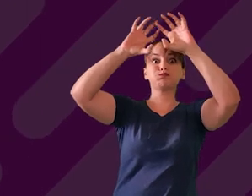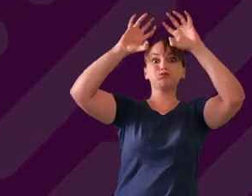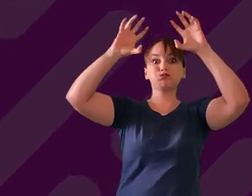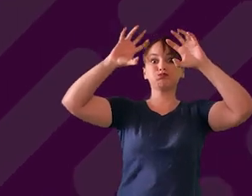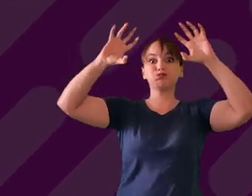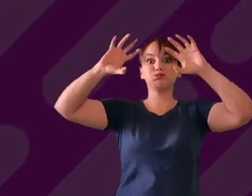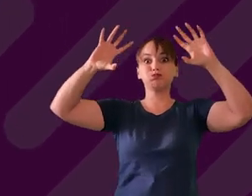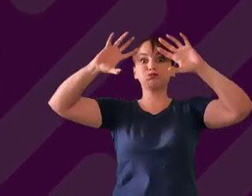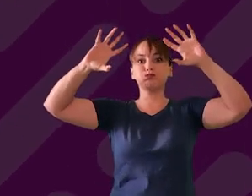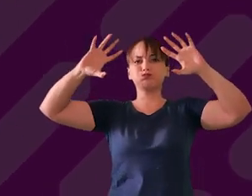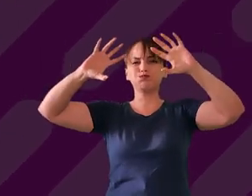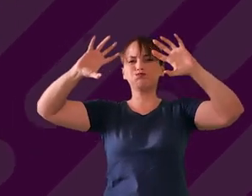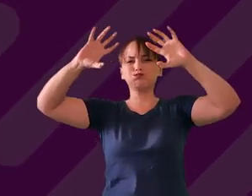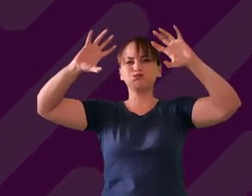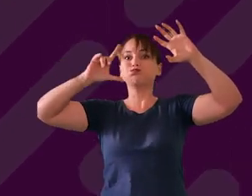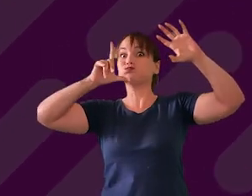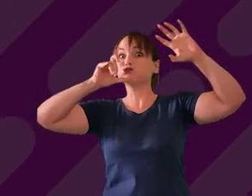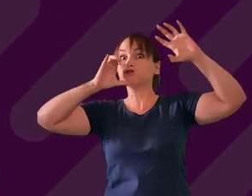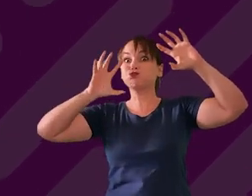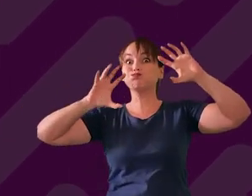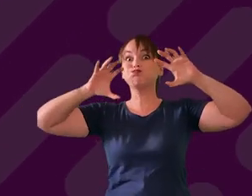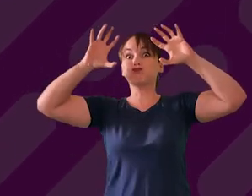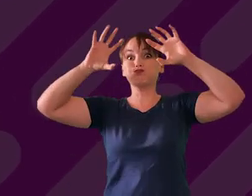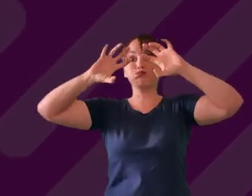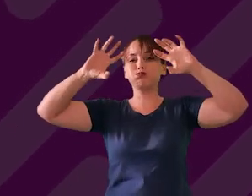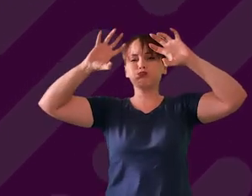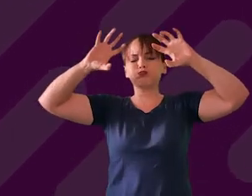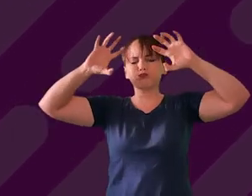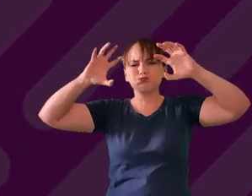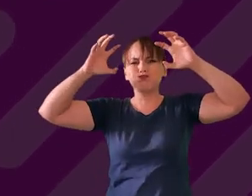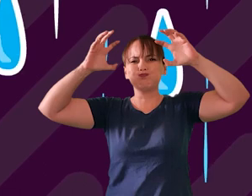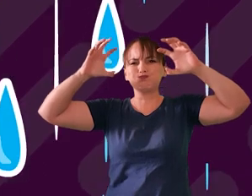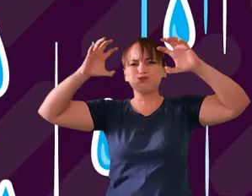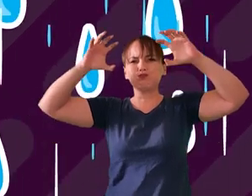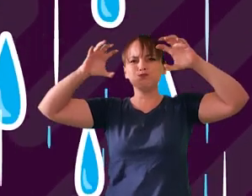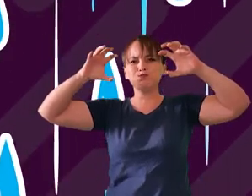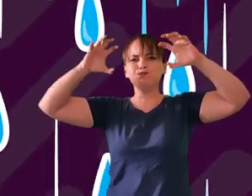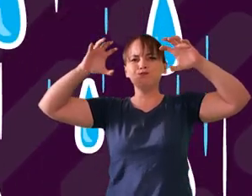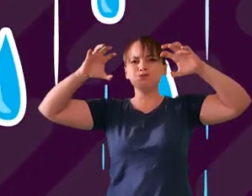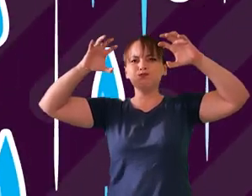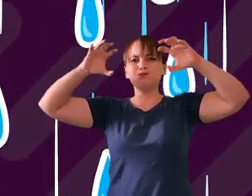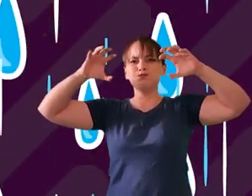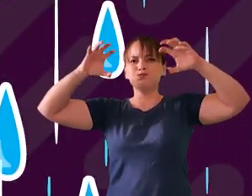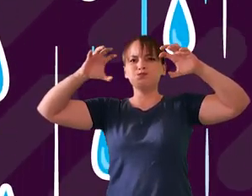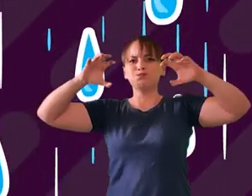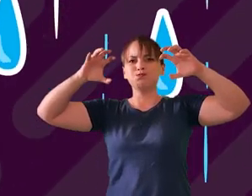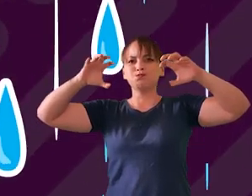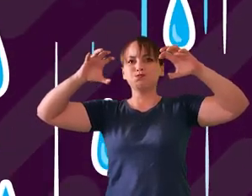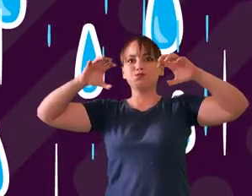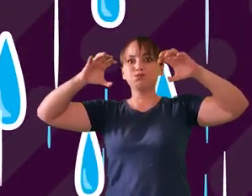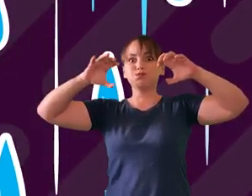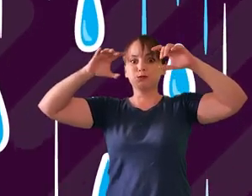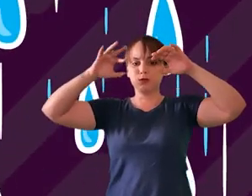vez mais cheias de água, até a hora que elas ficam tão pesadas que a água começa a cair, e chamamos